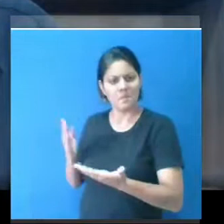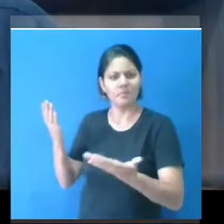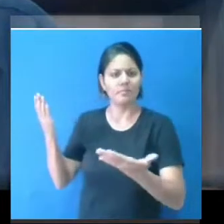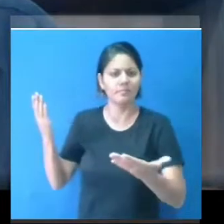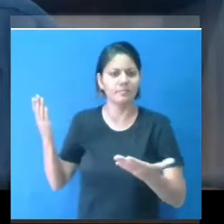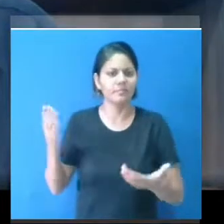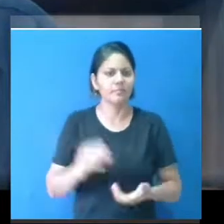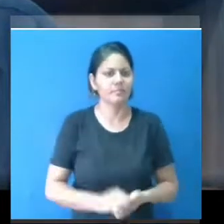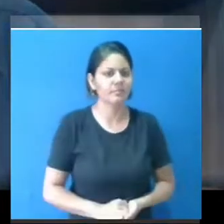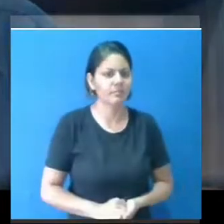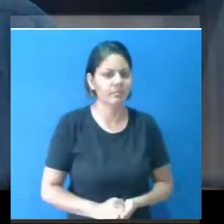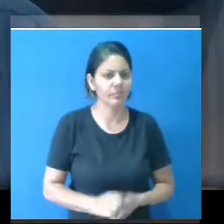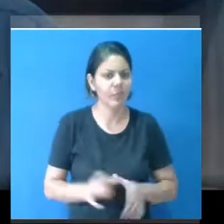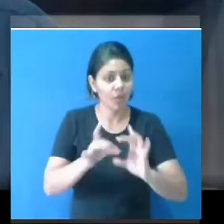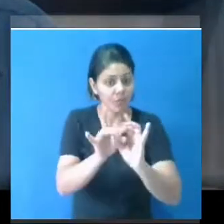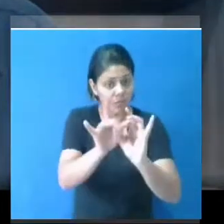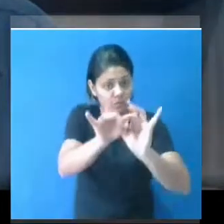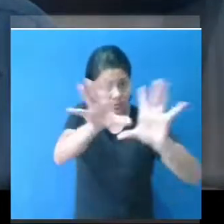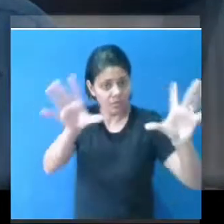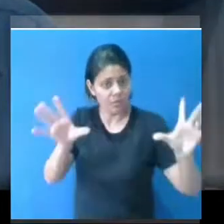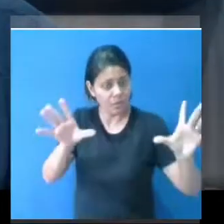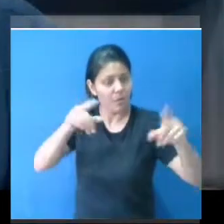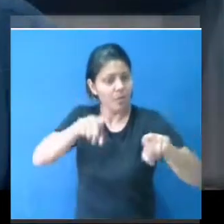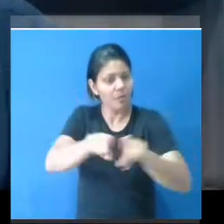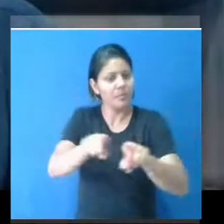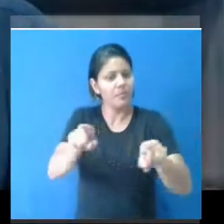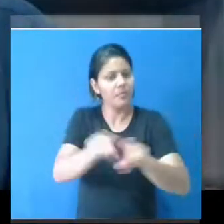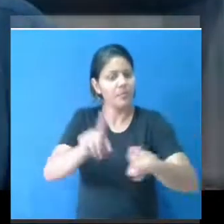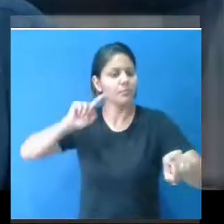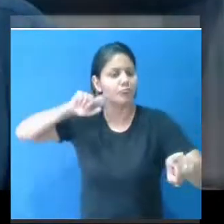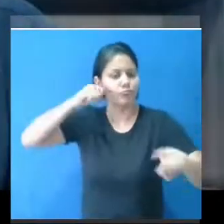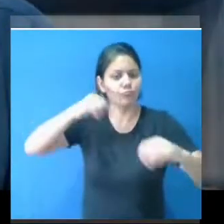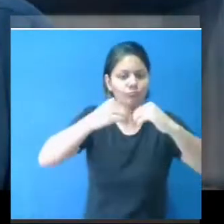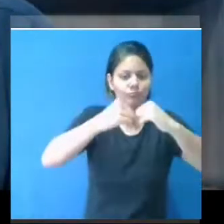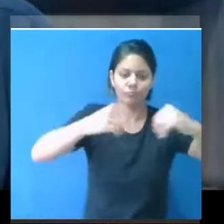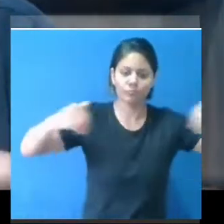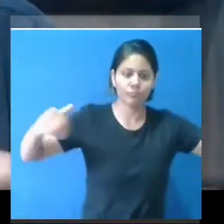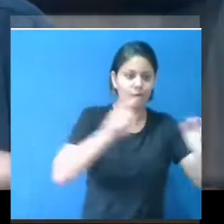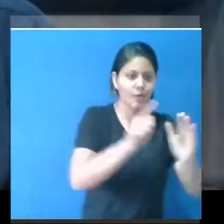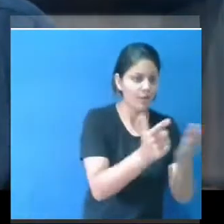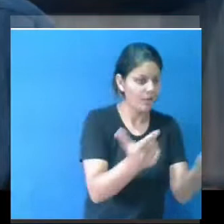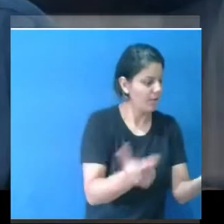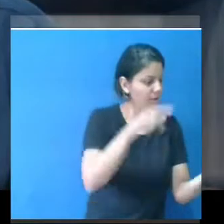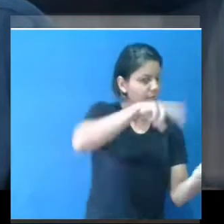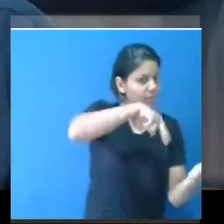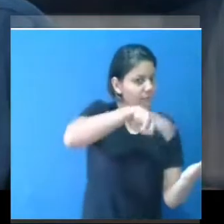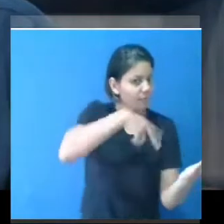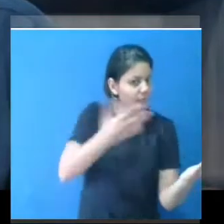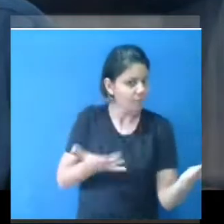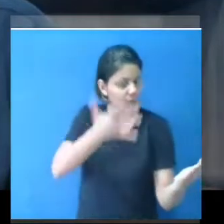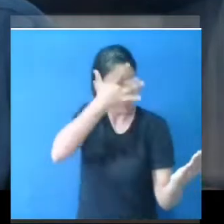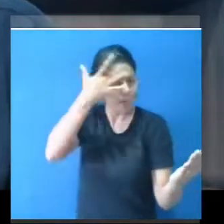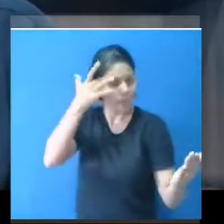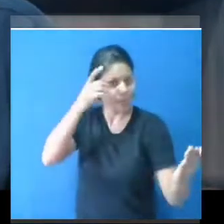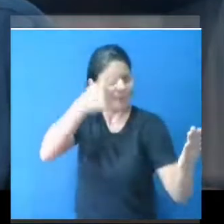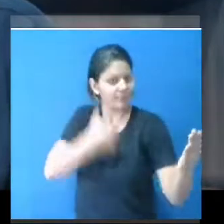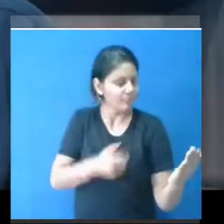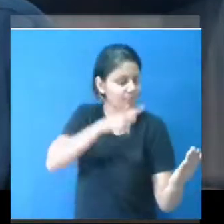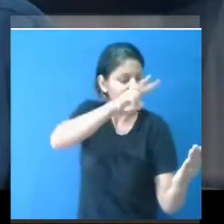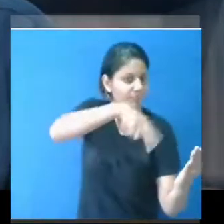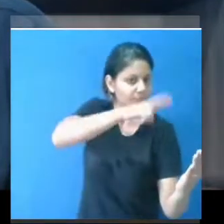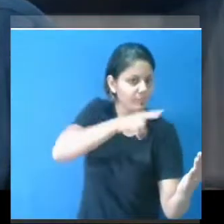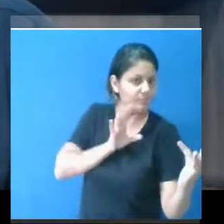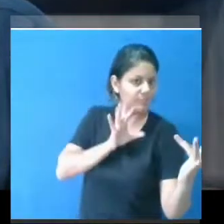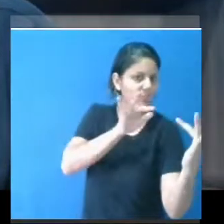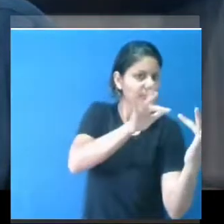Normalmente há esse desvínculo do próprio autor em relação à obra e também do próprio leitor em relação à obra. Então, ela